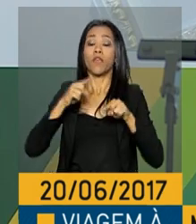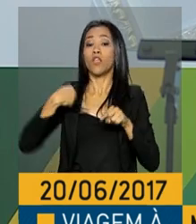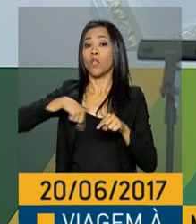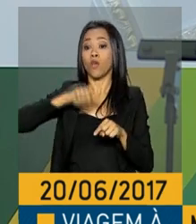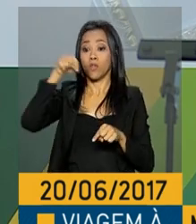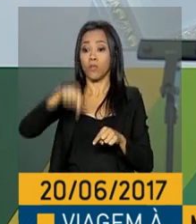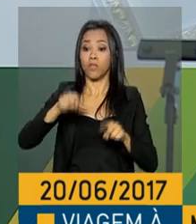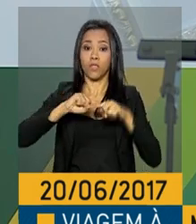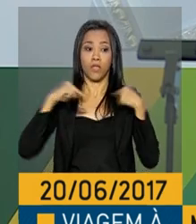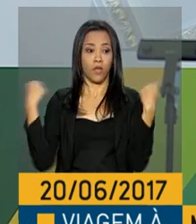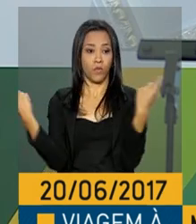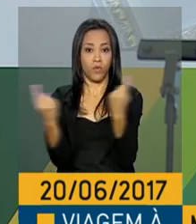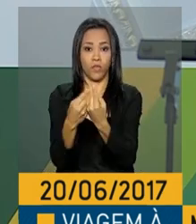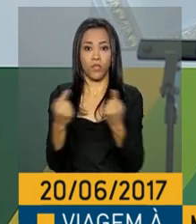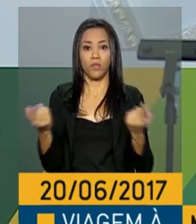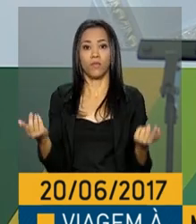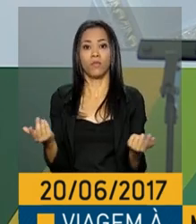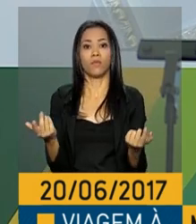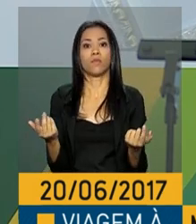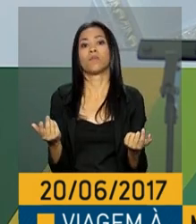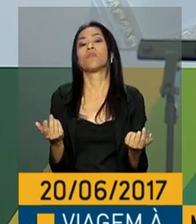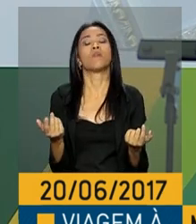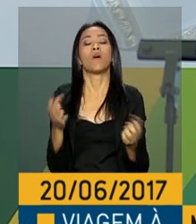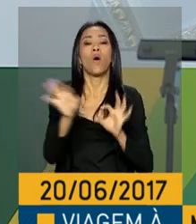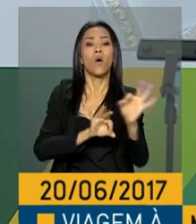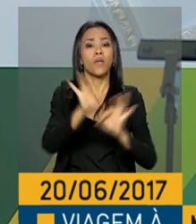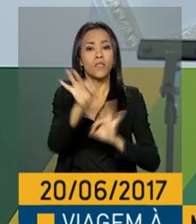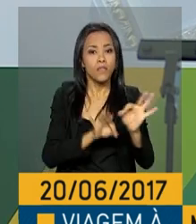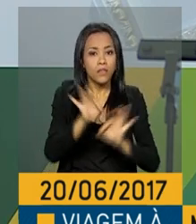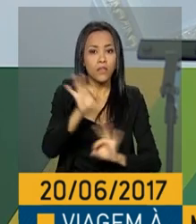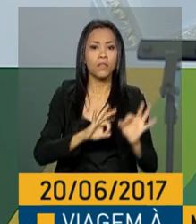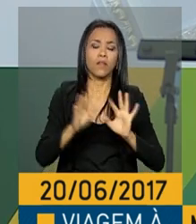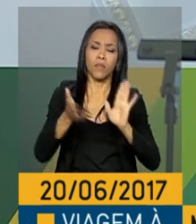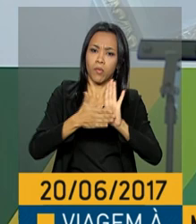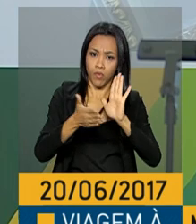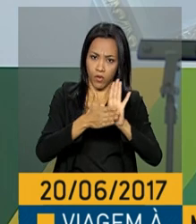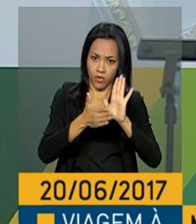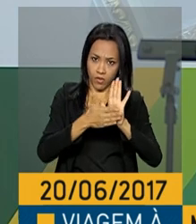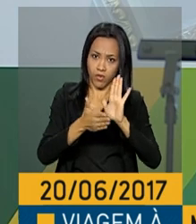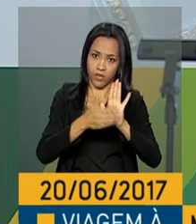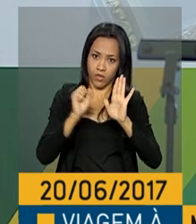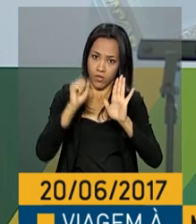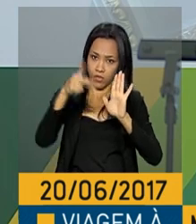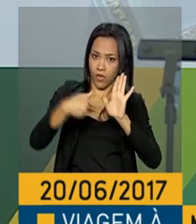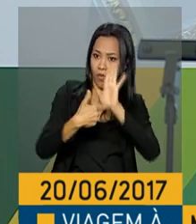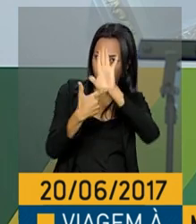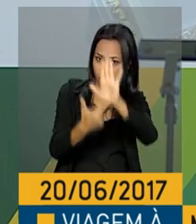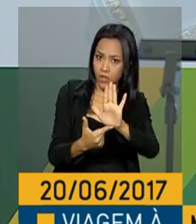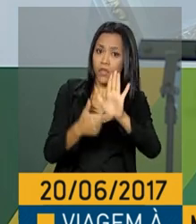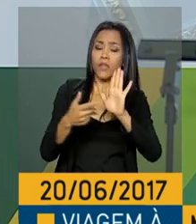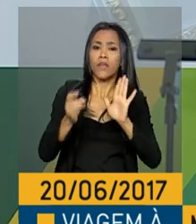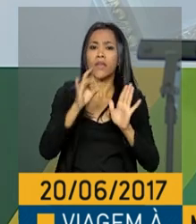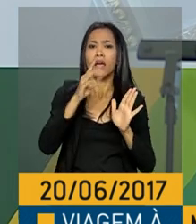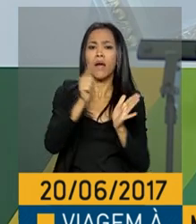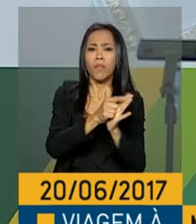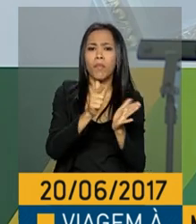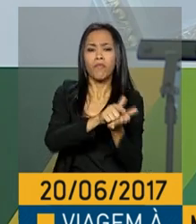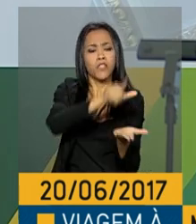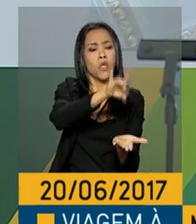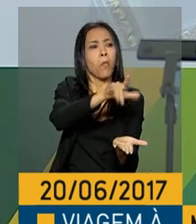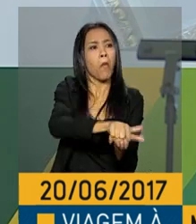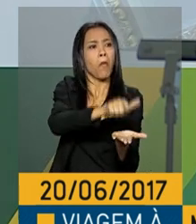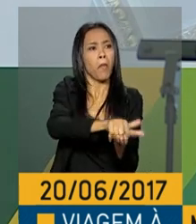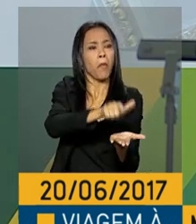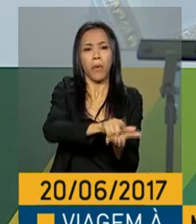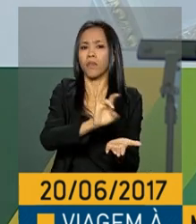reunindo, no caso da Previdência, os apoios necessários para que a reforma saia do papel quanto antes. Nós queremos,